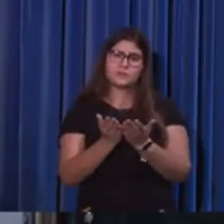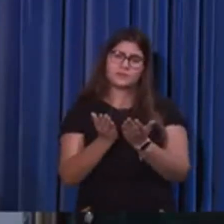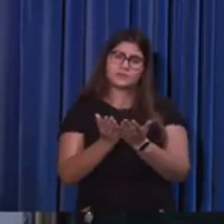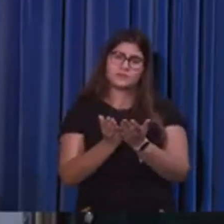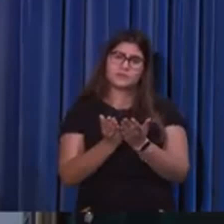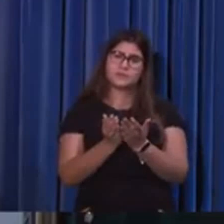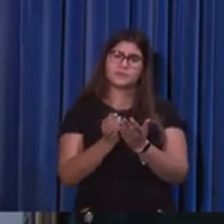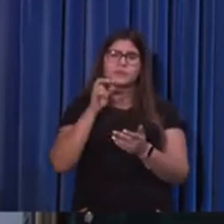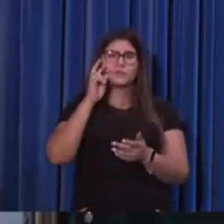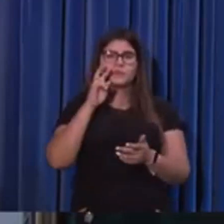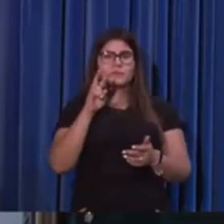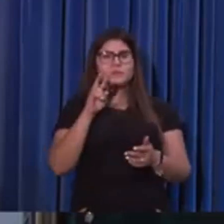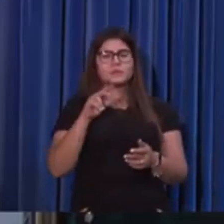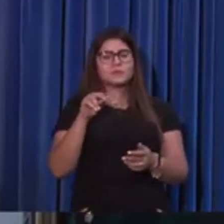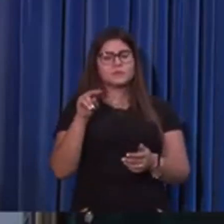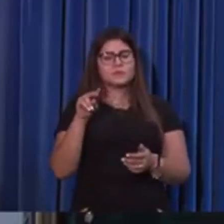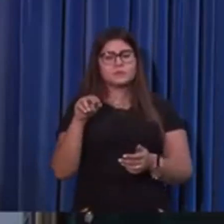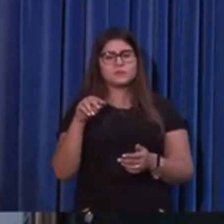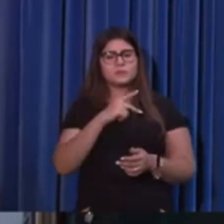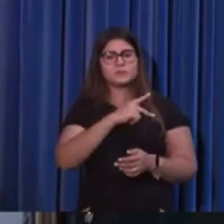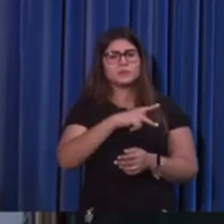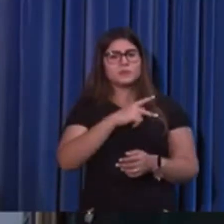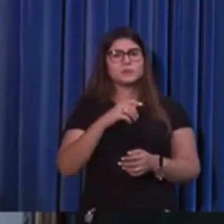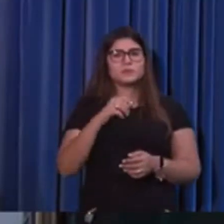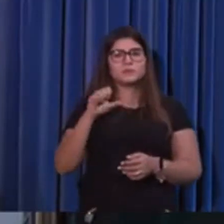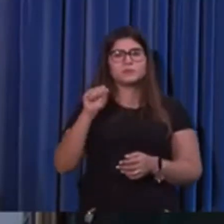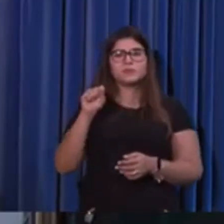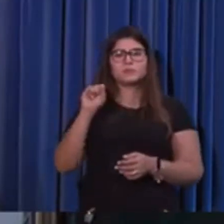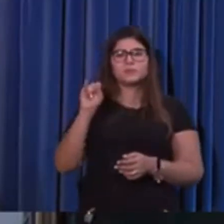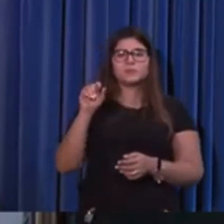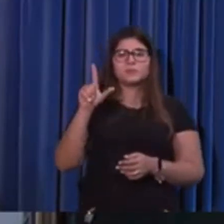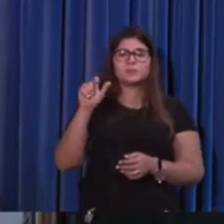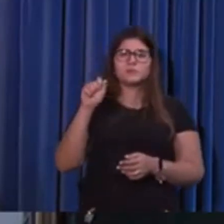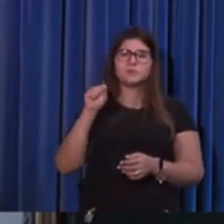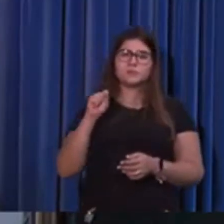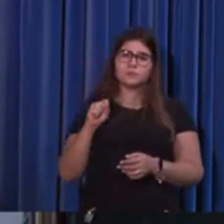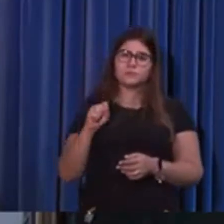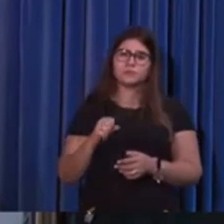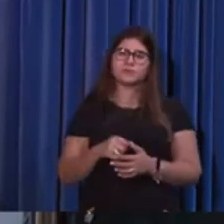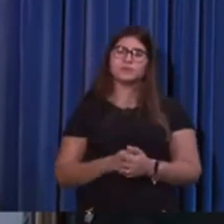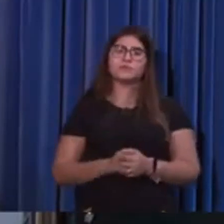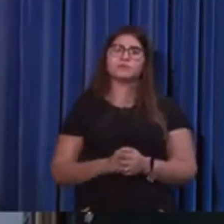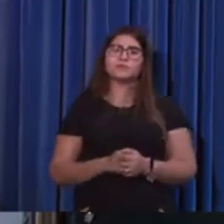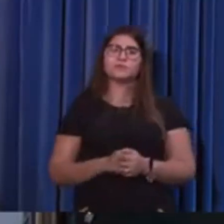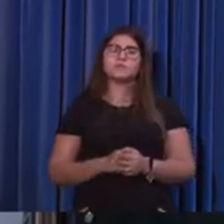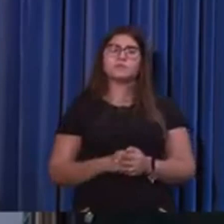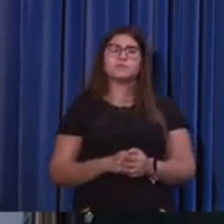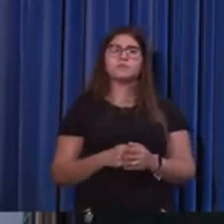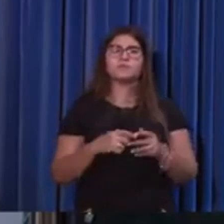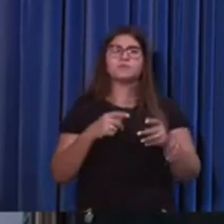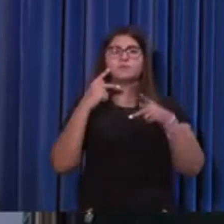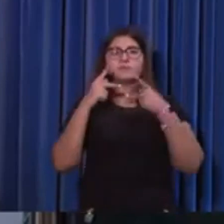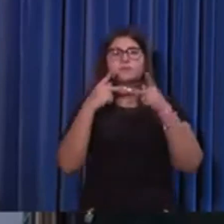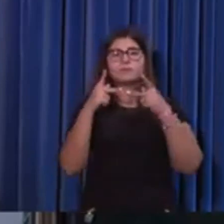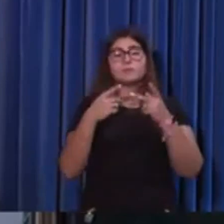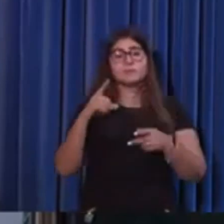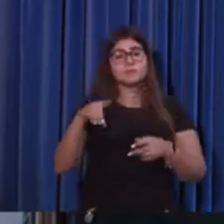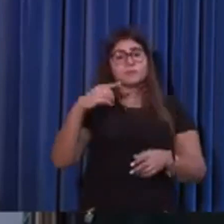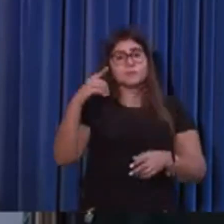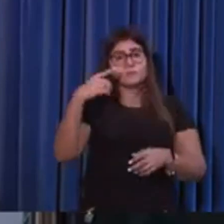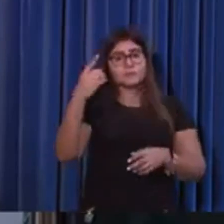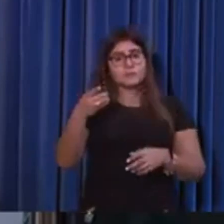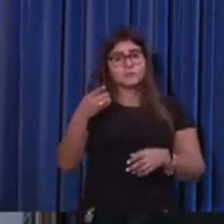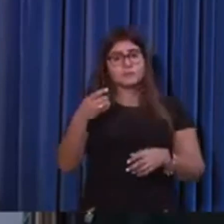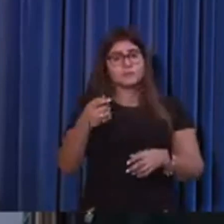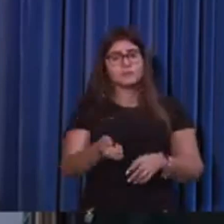Silas, que eu me referi agora há pouco. O texto de Atos, capítulo 16, versículo 23 a 25 diz: e depois de lhes